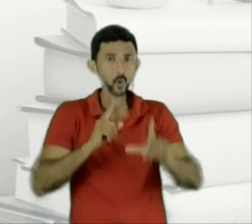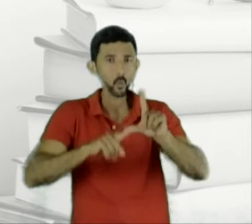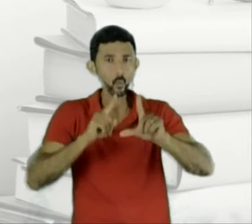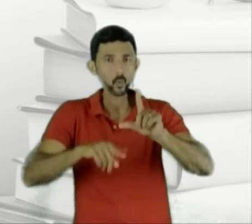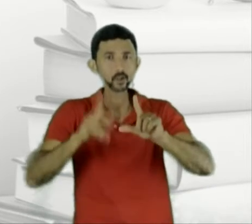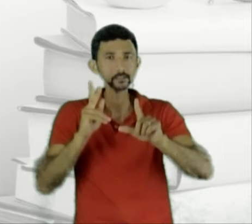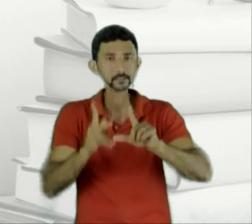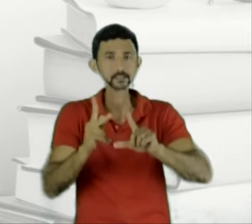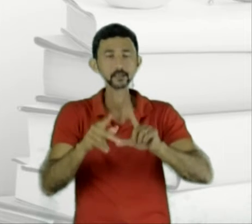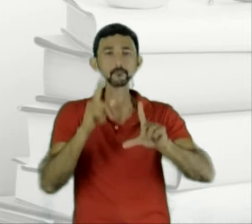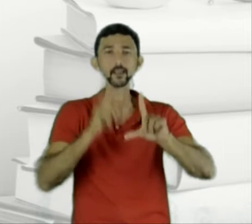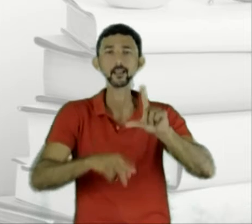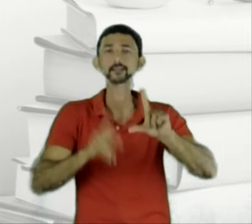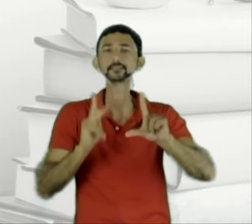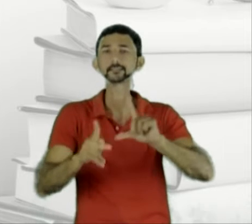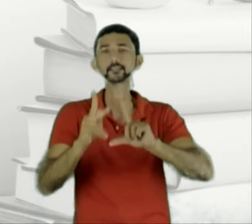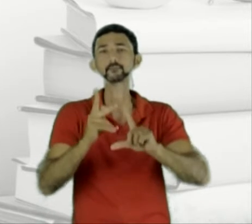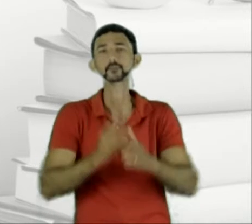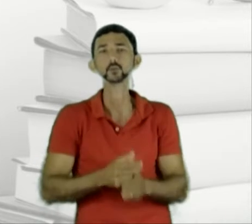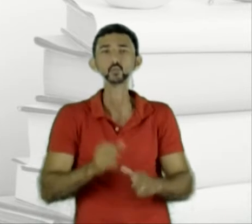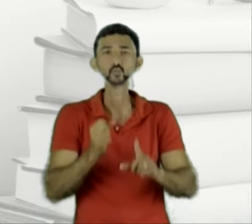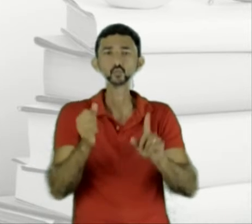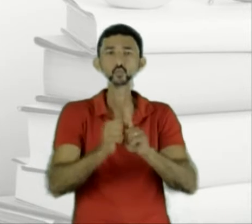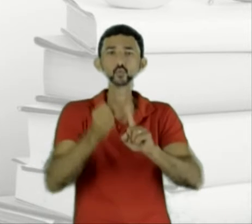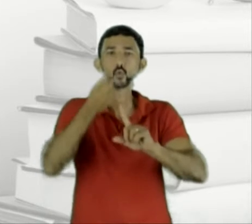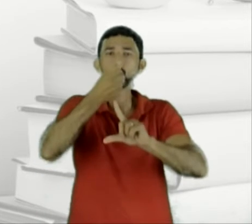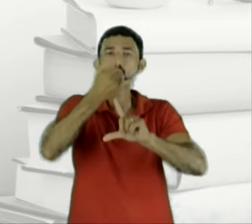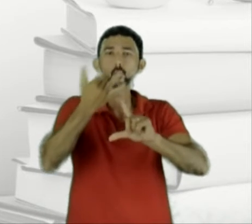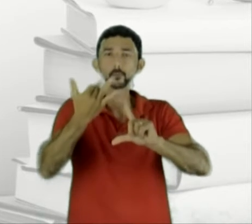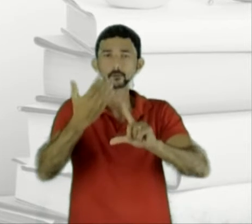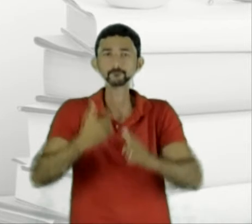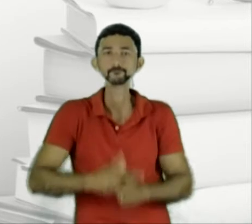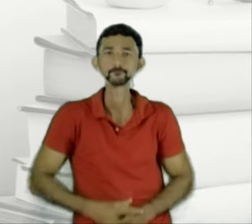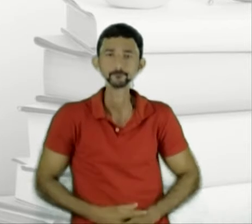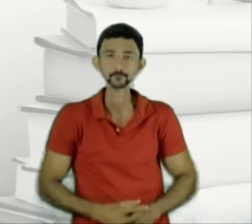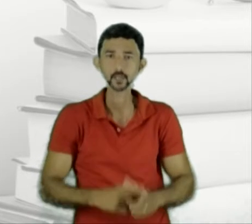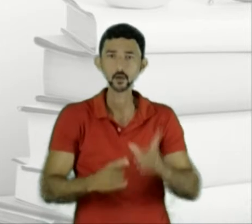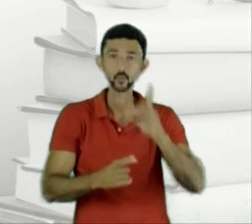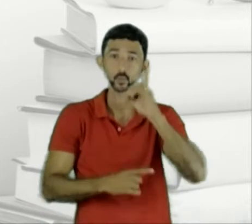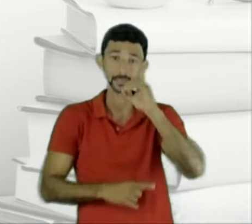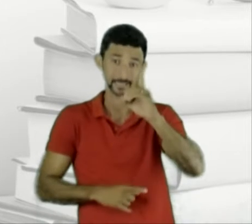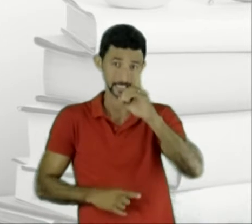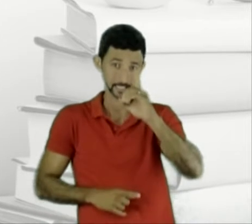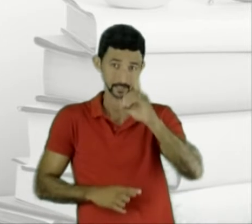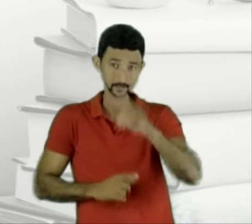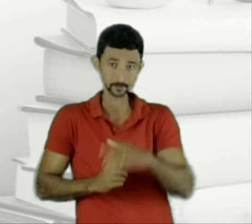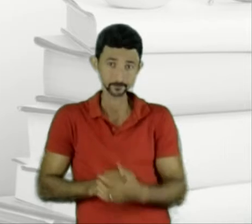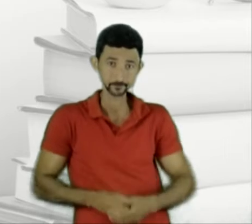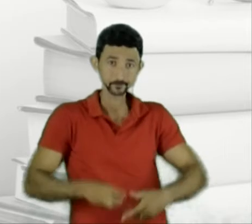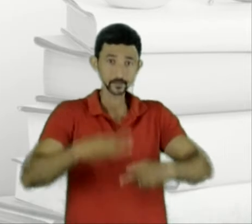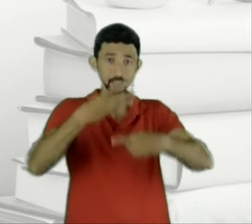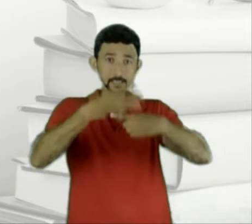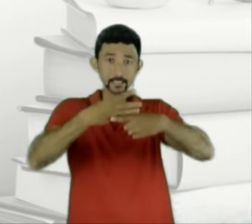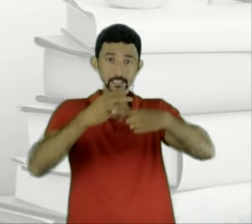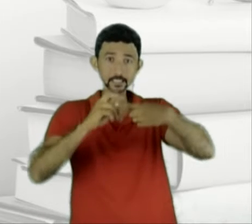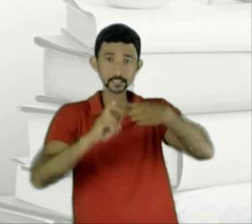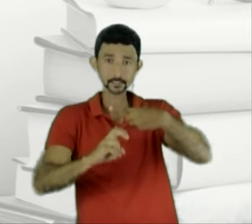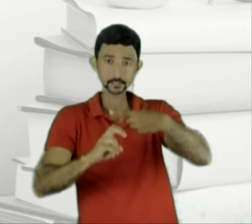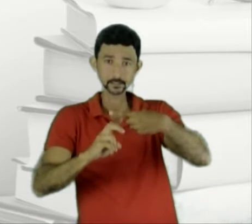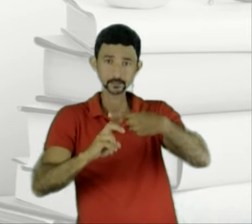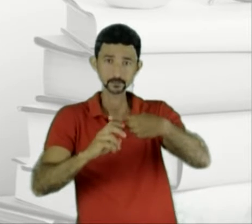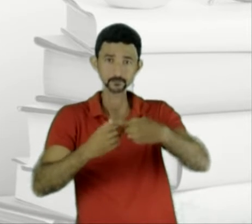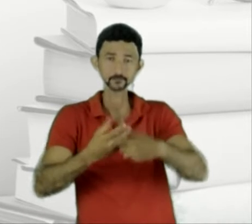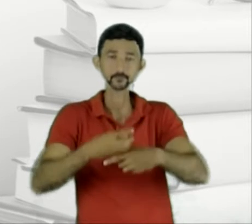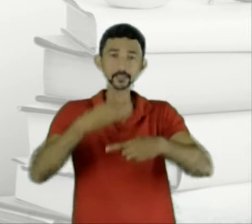são sempre as letras junto com os expoentes. Então, na letra D, você tem 3x sobre 5, a